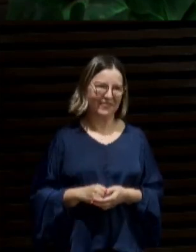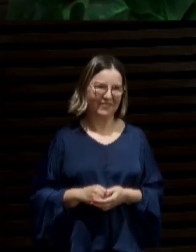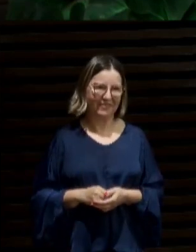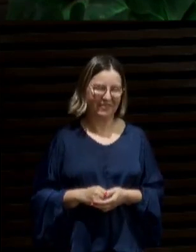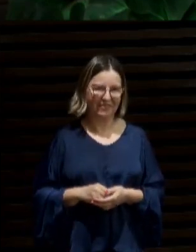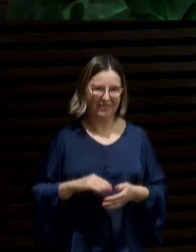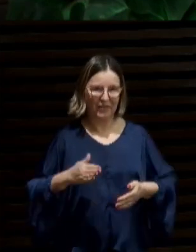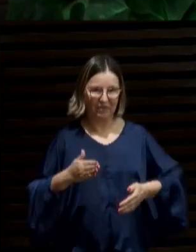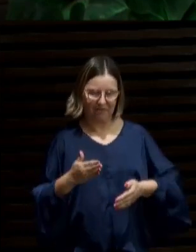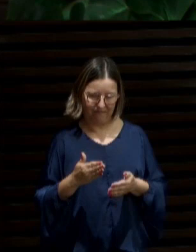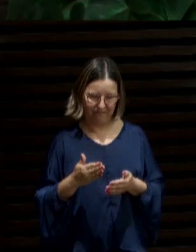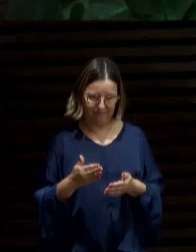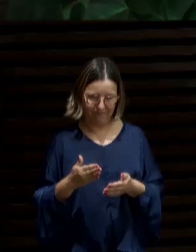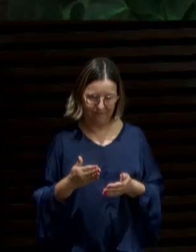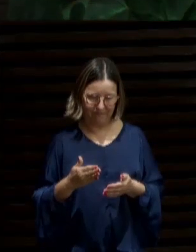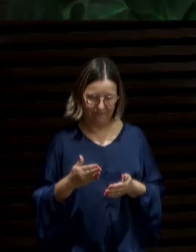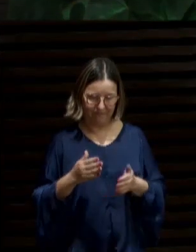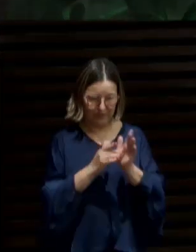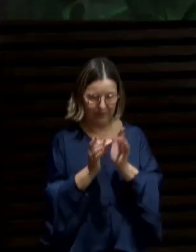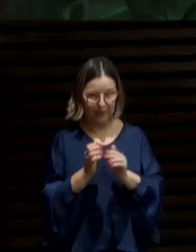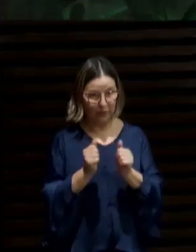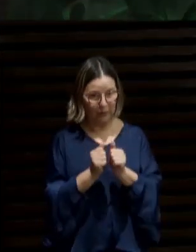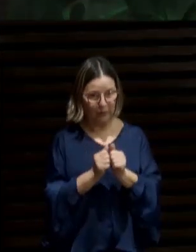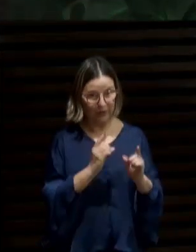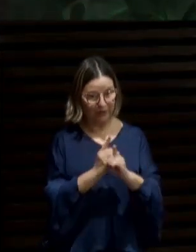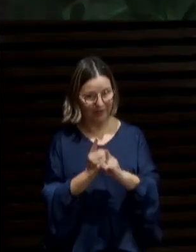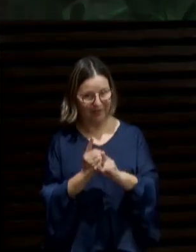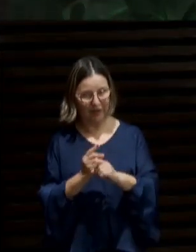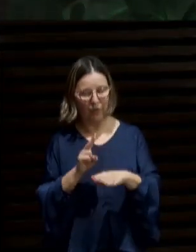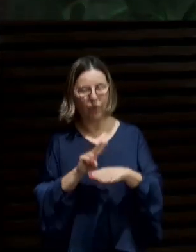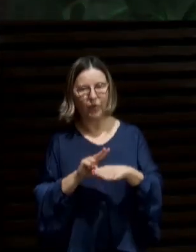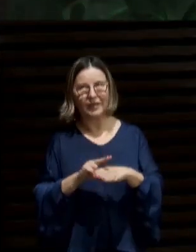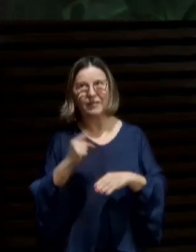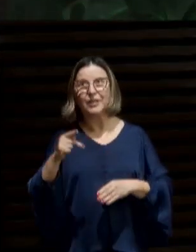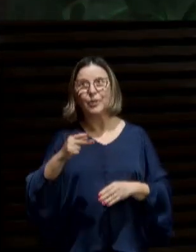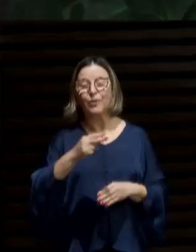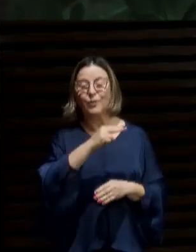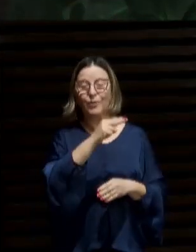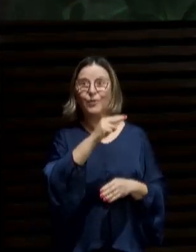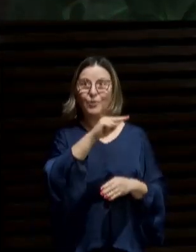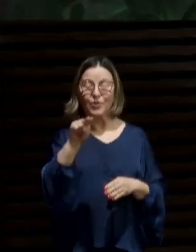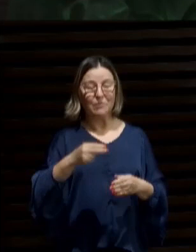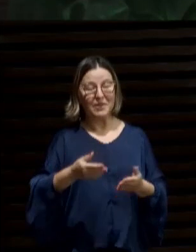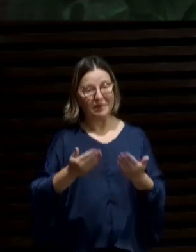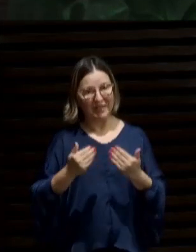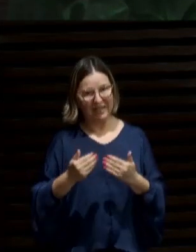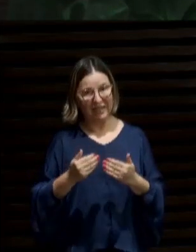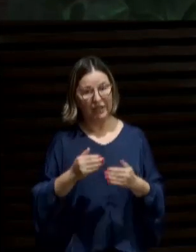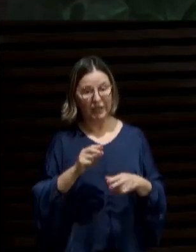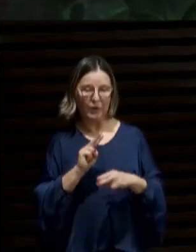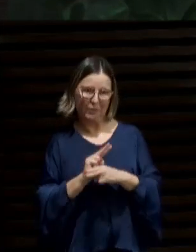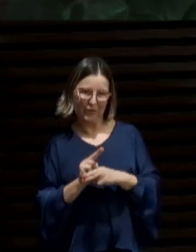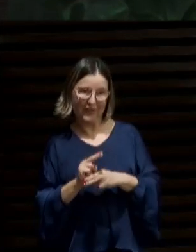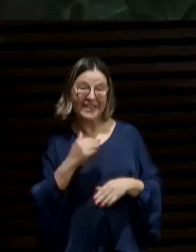Quando eu estava com eles, guardava-os no teu nome, que me deste, e protegi-os, e nenhum deles